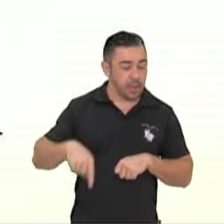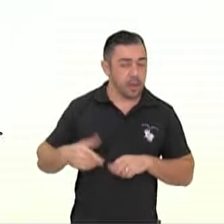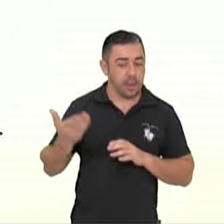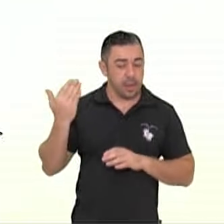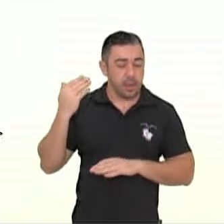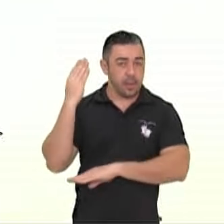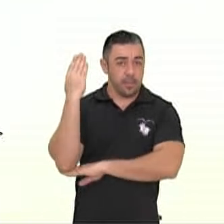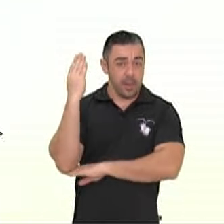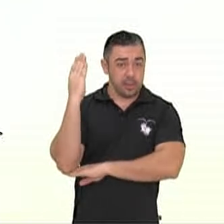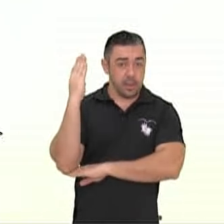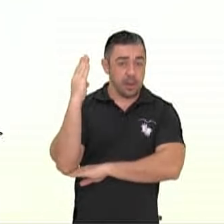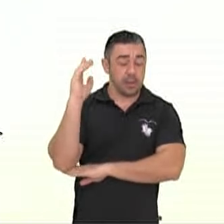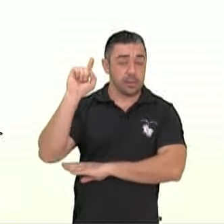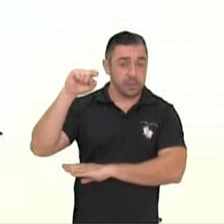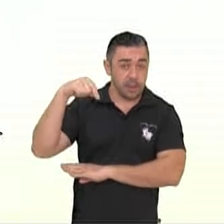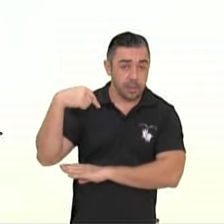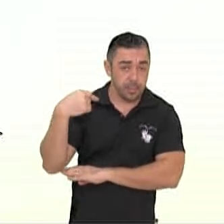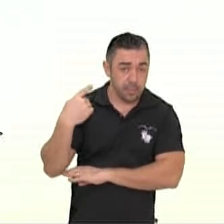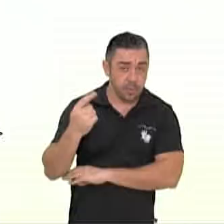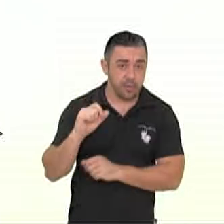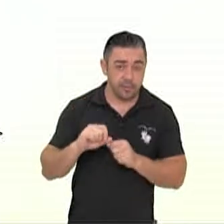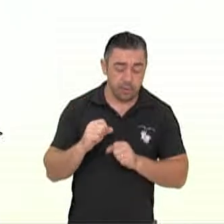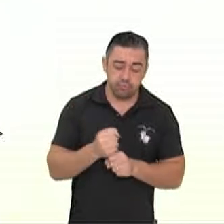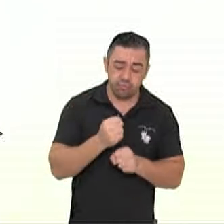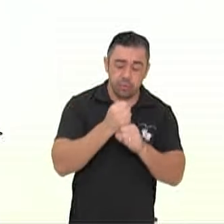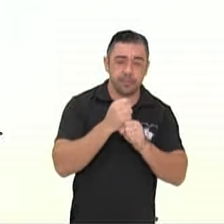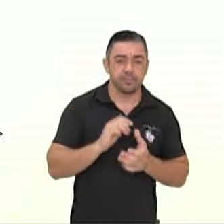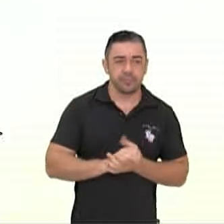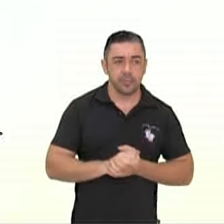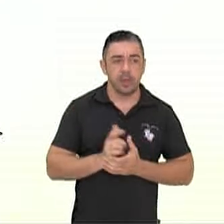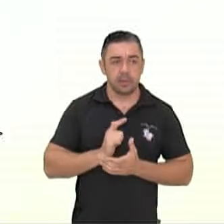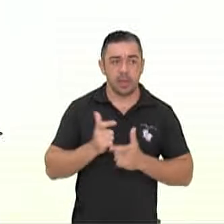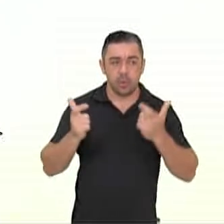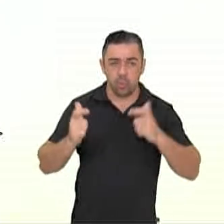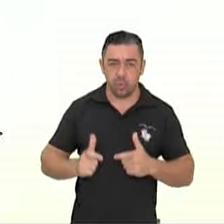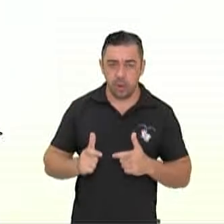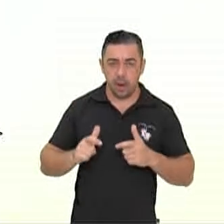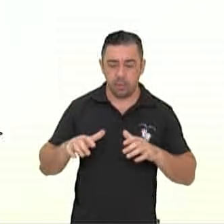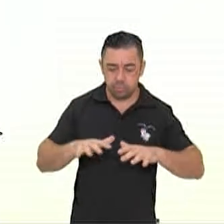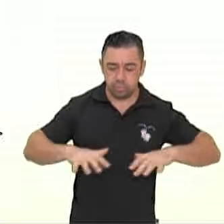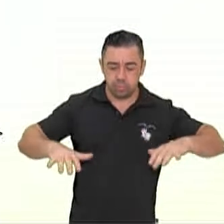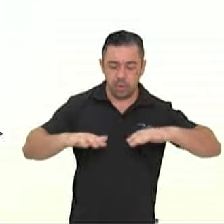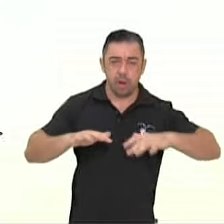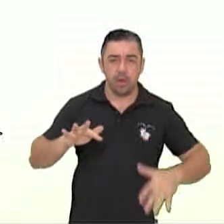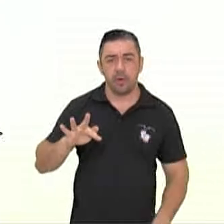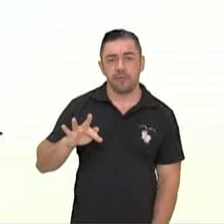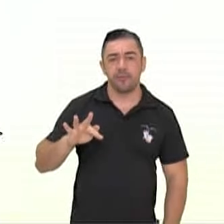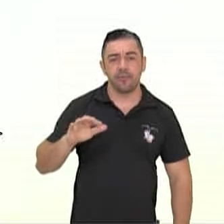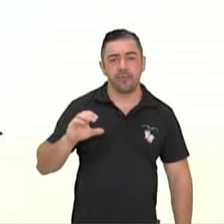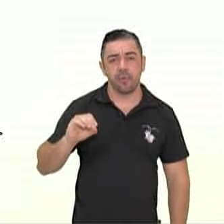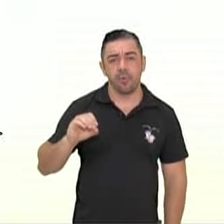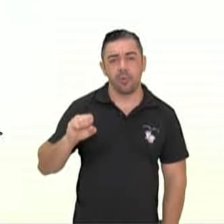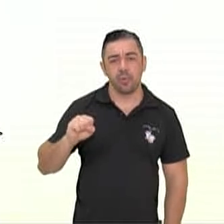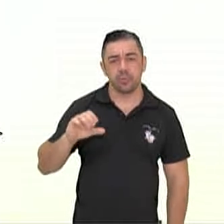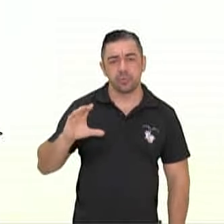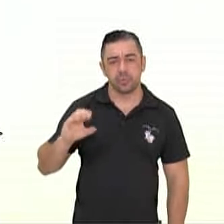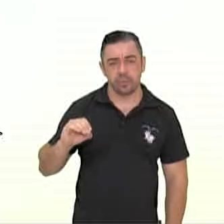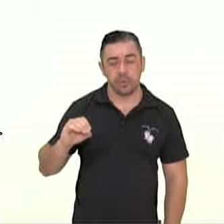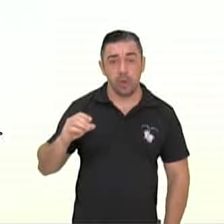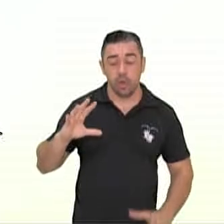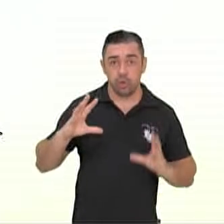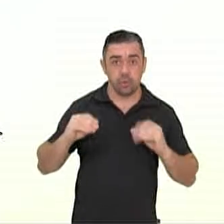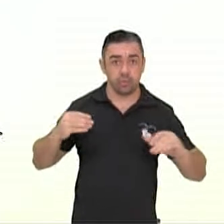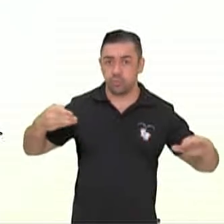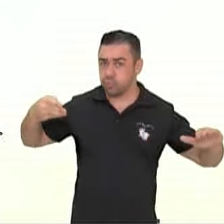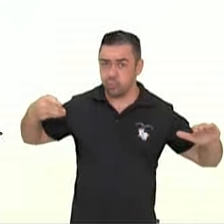madeira. Sempre tem aquele chamado fosso, né? Porque se precisar numa situação de segurança, de emergência, todos entram dentro do castelo,